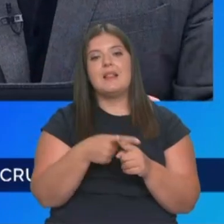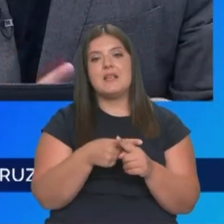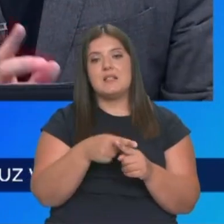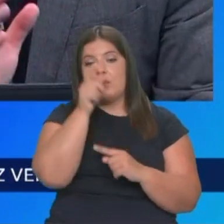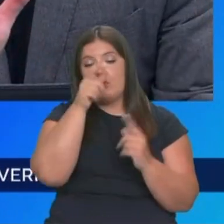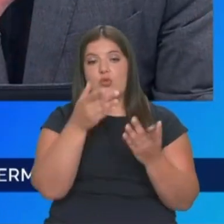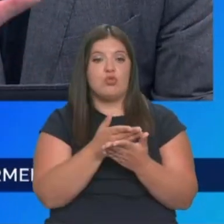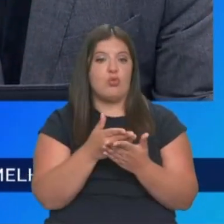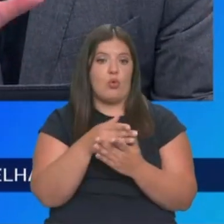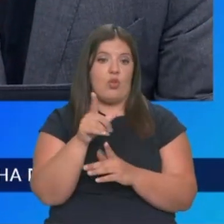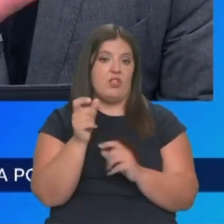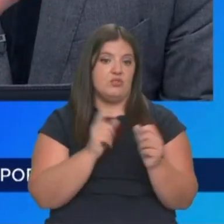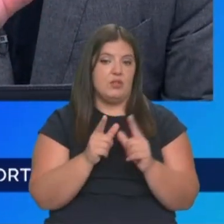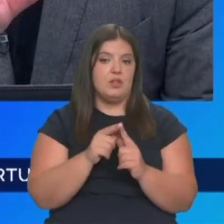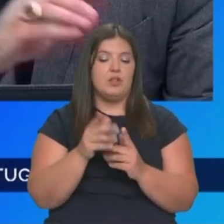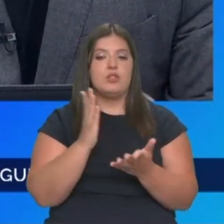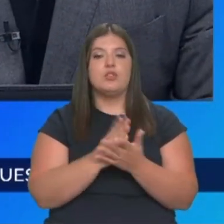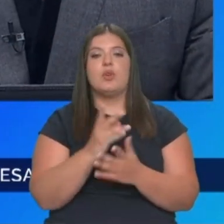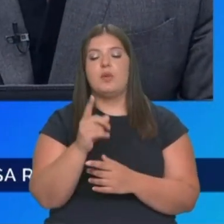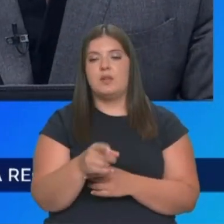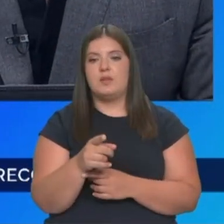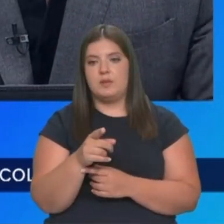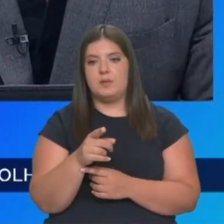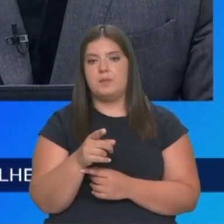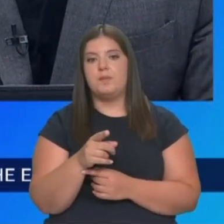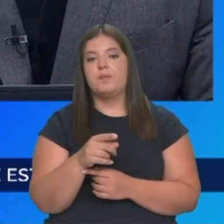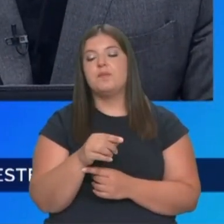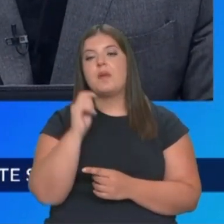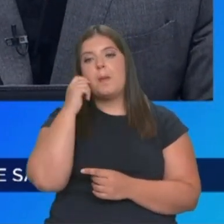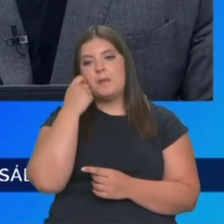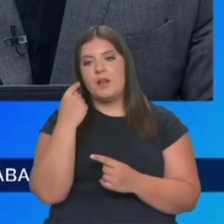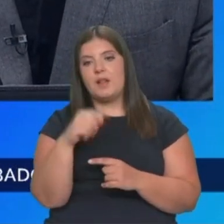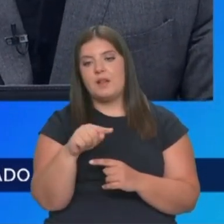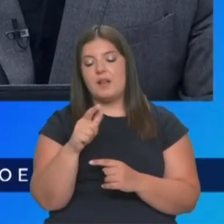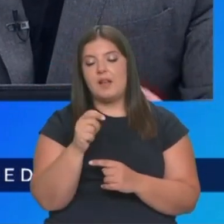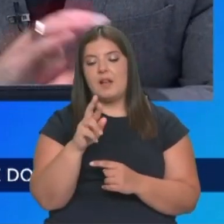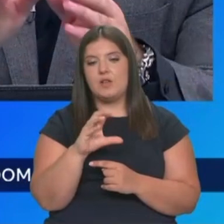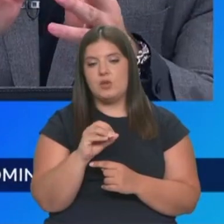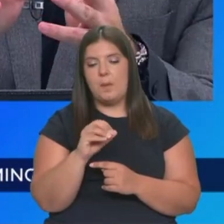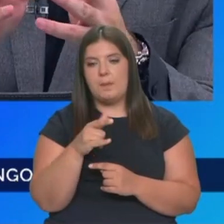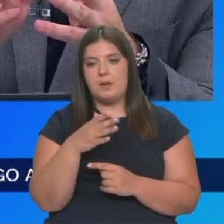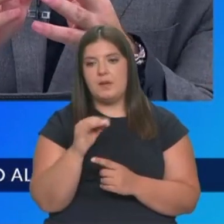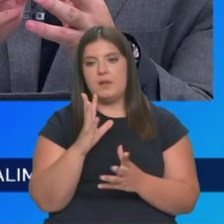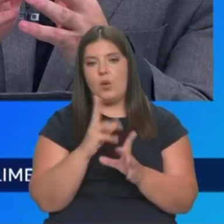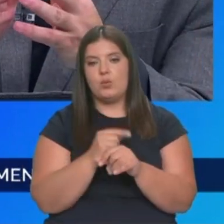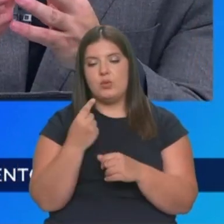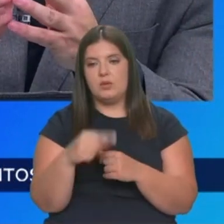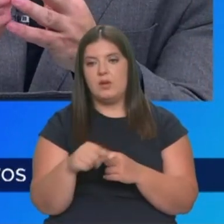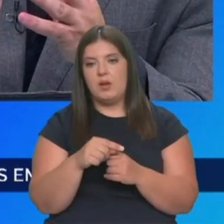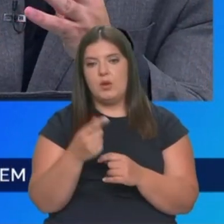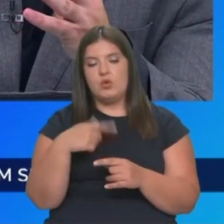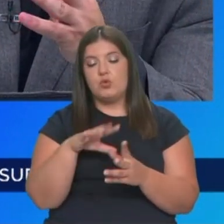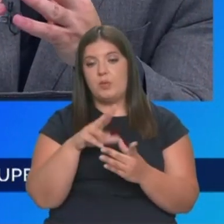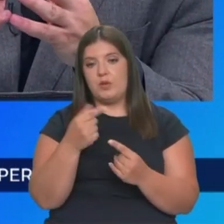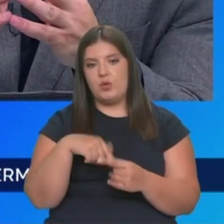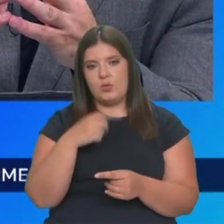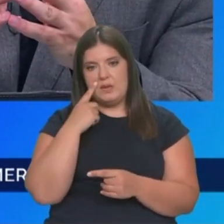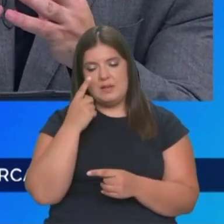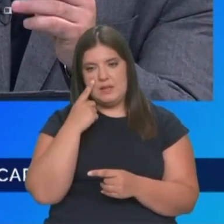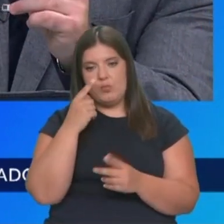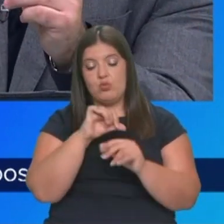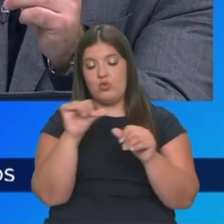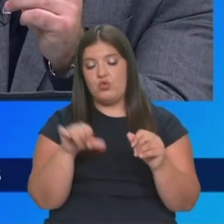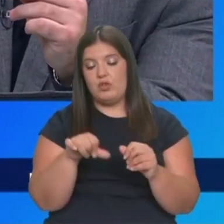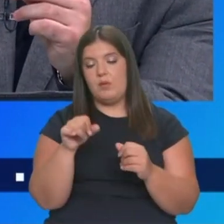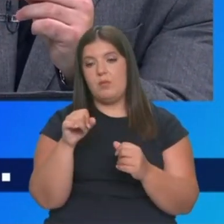astrólogos. Mas calma, não é apenas esse mistério que tem este exoplaneta, tem um outro. Os planetas que nós conhecemos, inclusive os do sistema